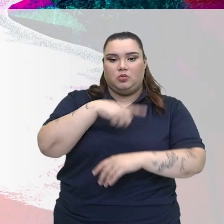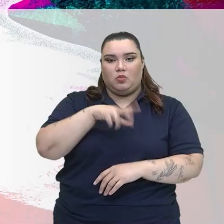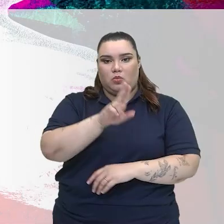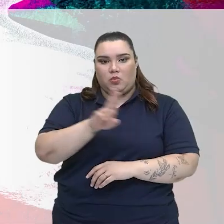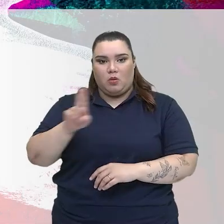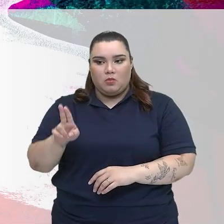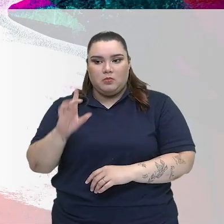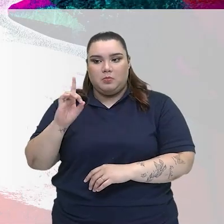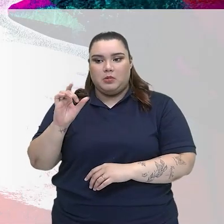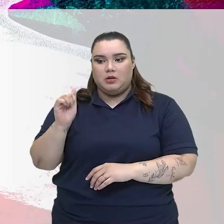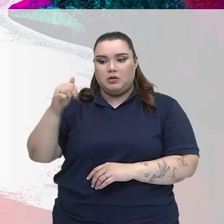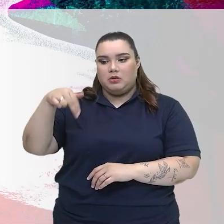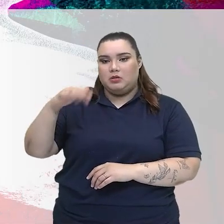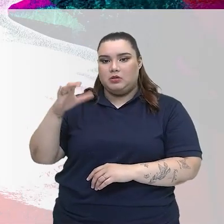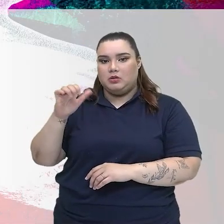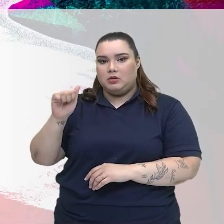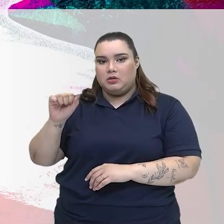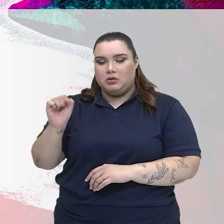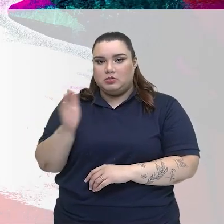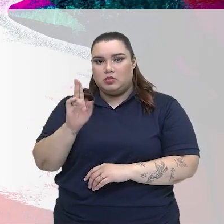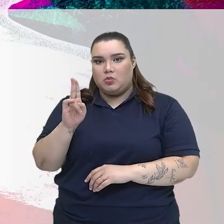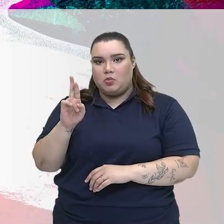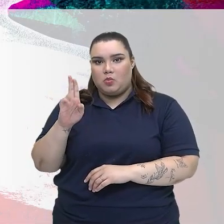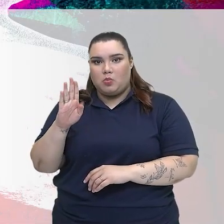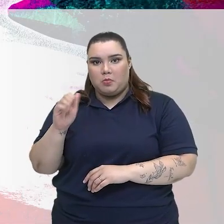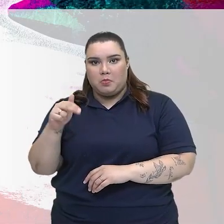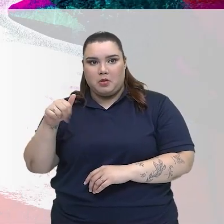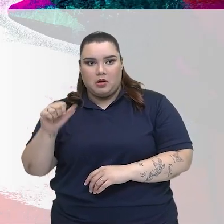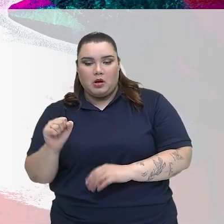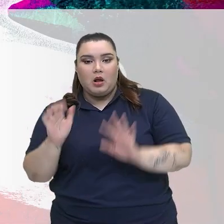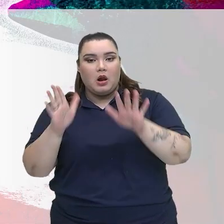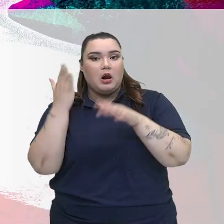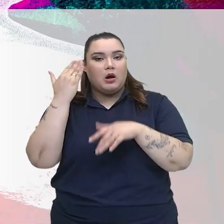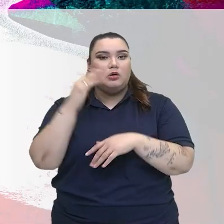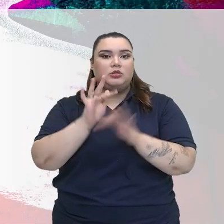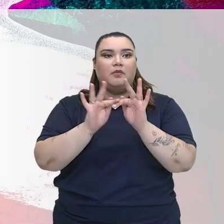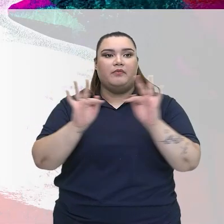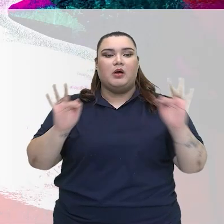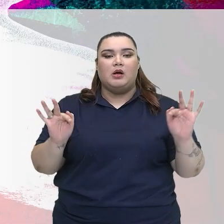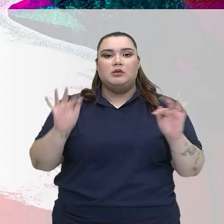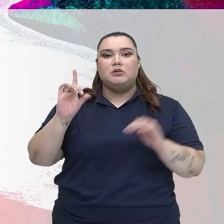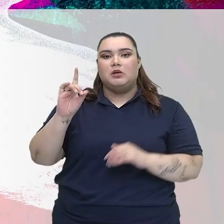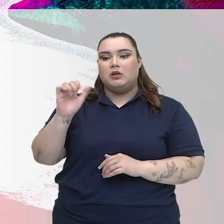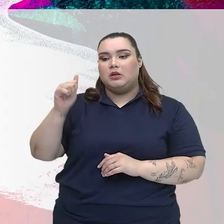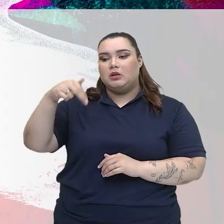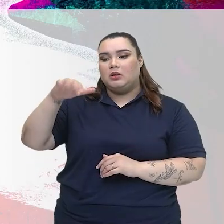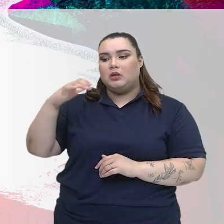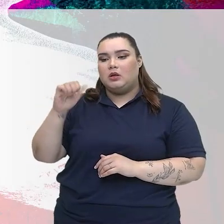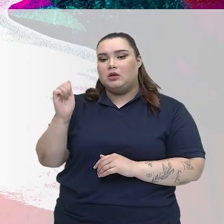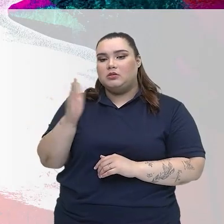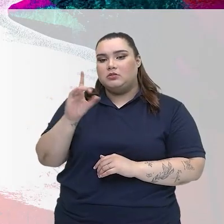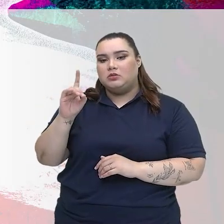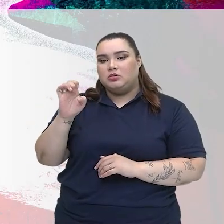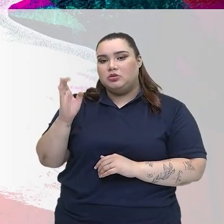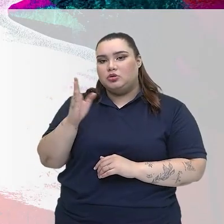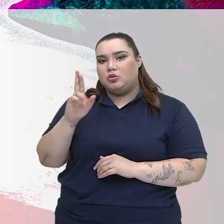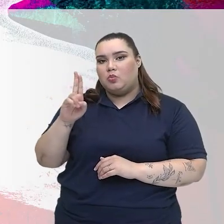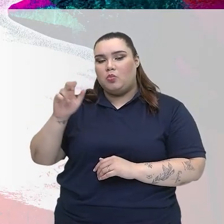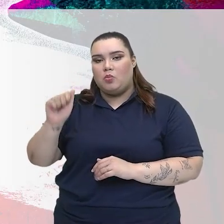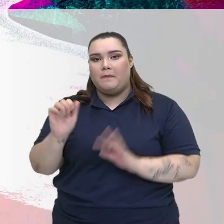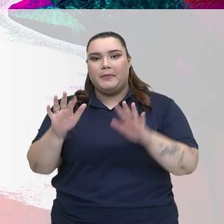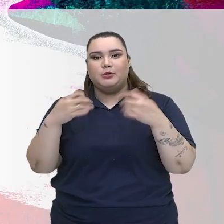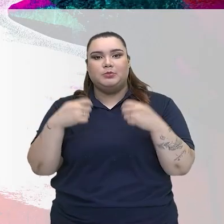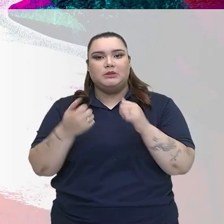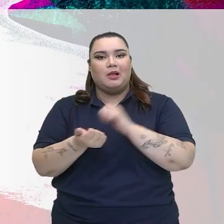de danças urbanas, ela era conhecida como danças de rua, mas houve uma mudança justamente por conta de uma necessidade de adaptação que vocês